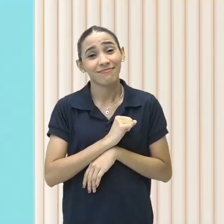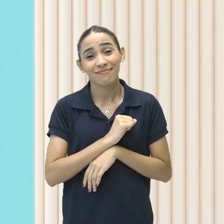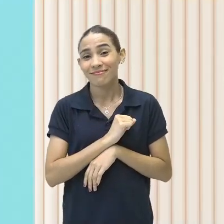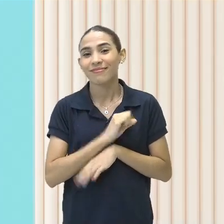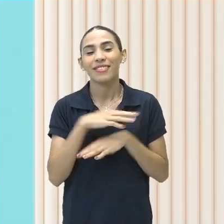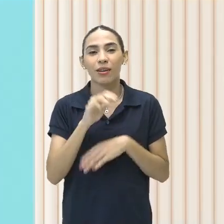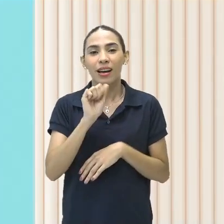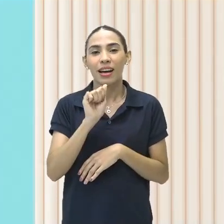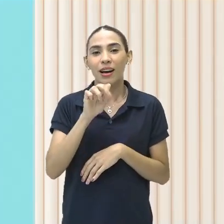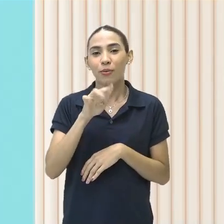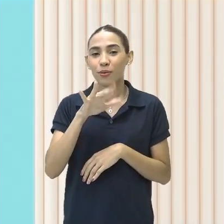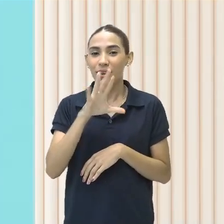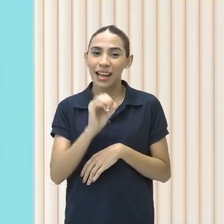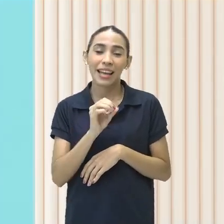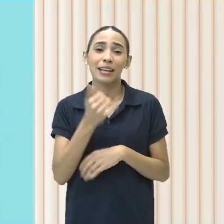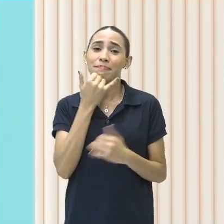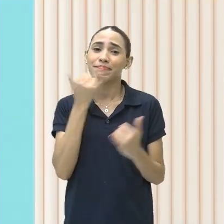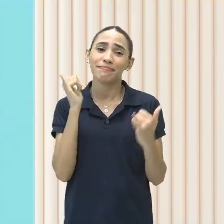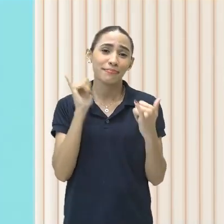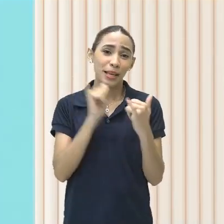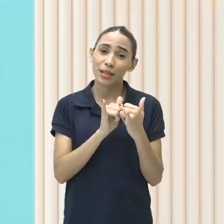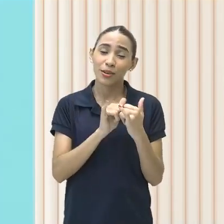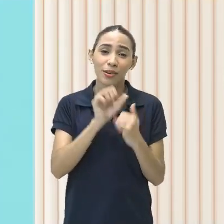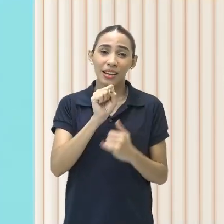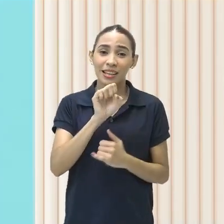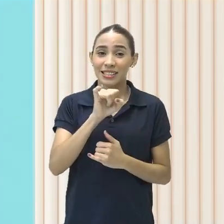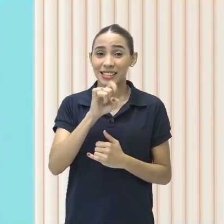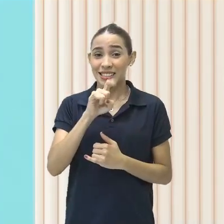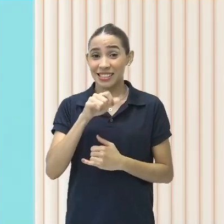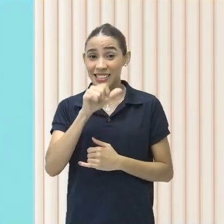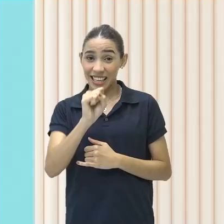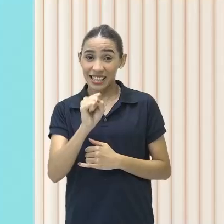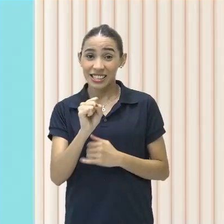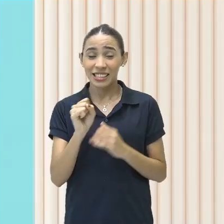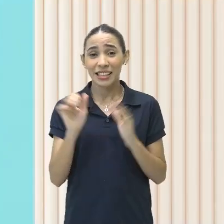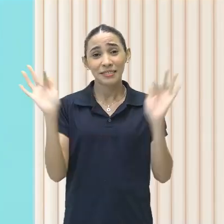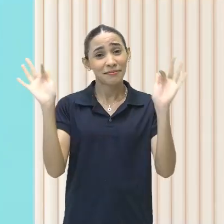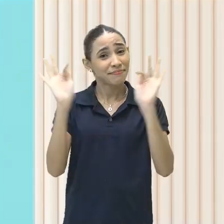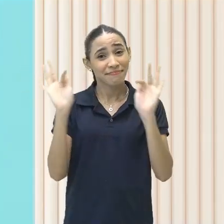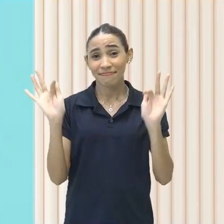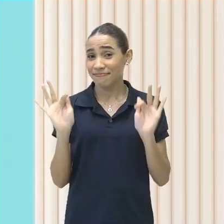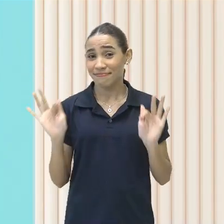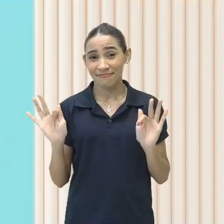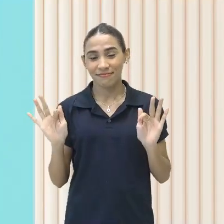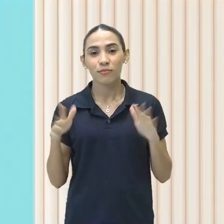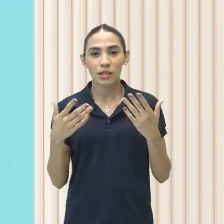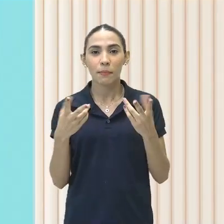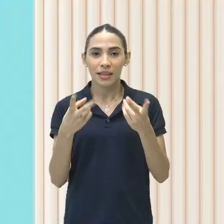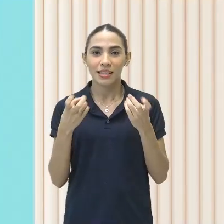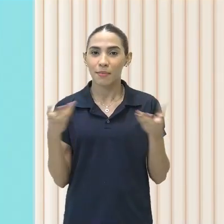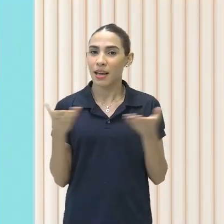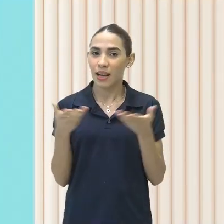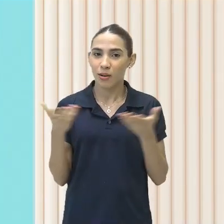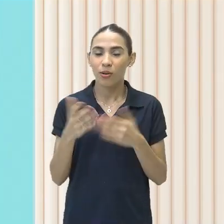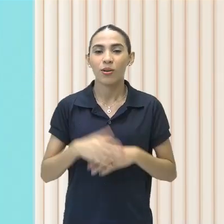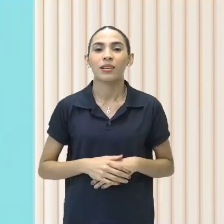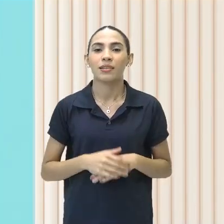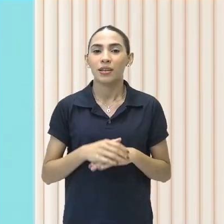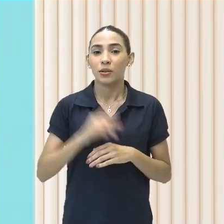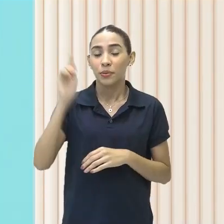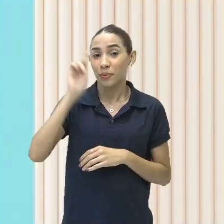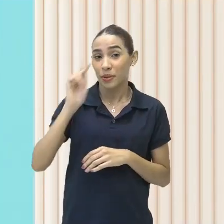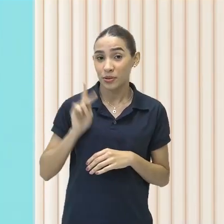a Aurélia acaba perdoando Seixas, e aí eles vivem felizes. Vocês percebem que agora, no